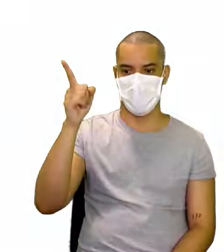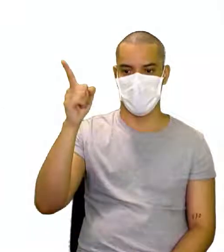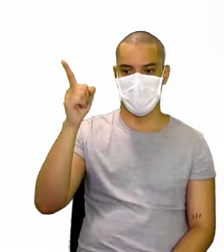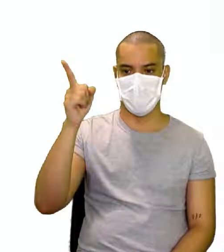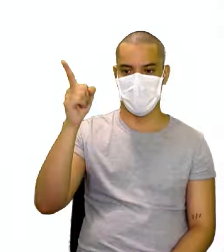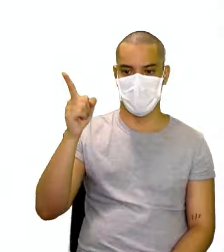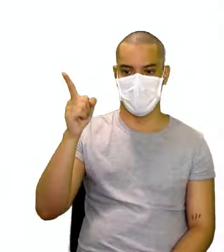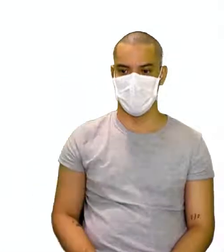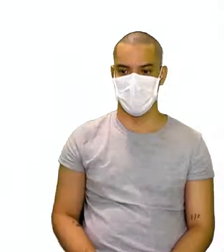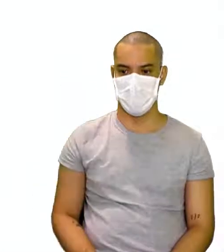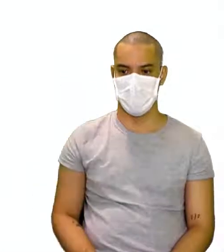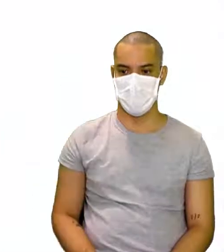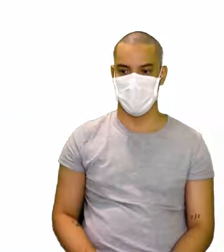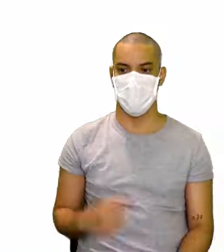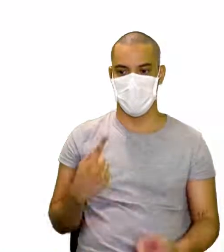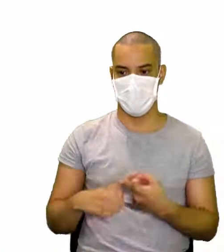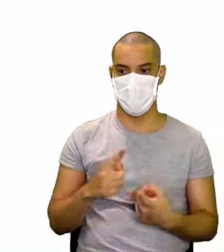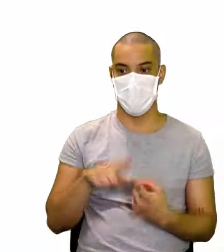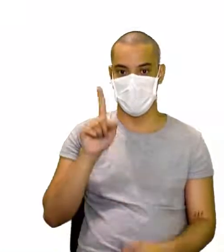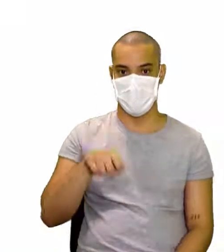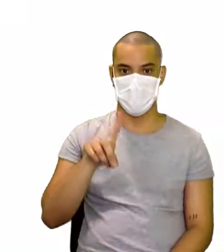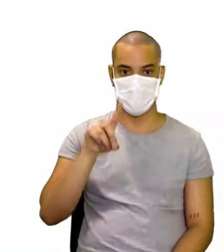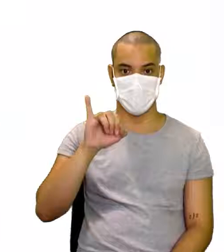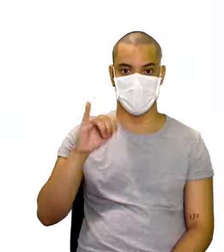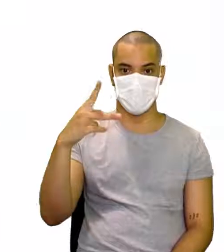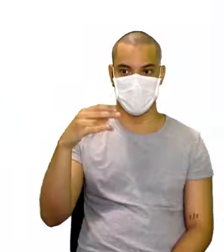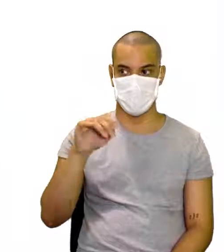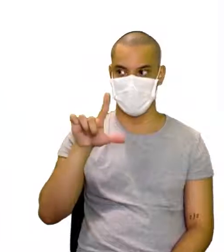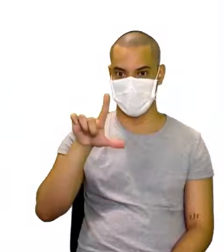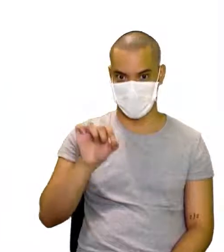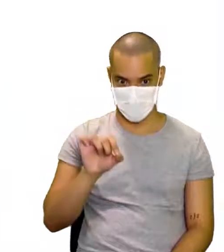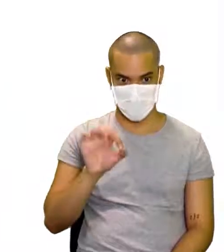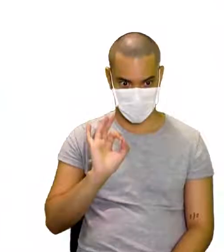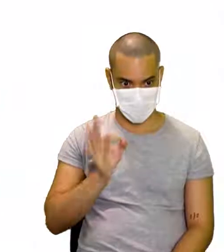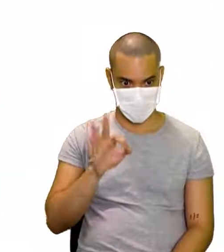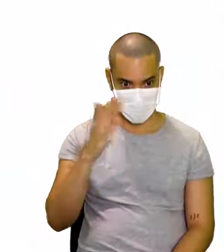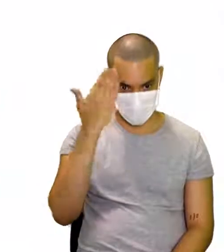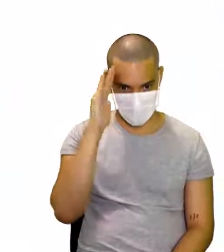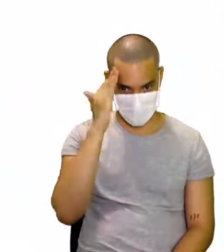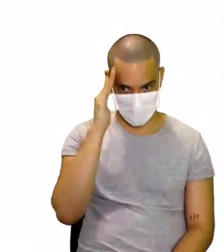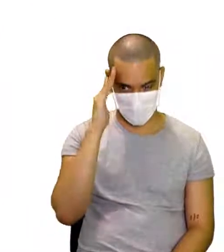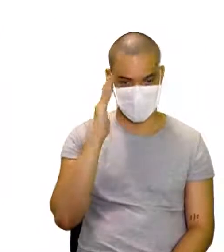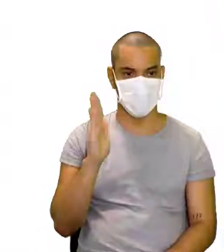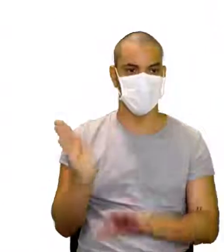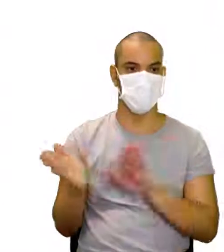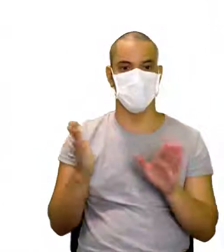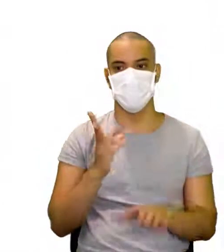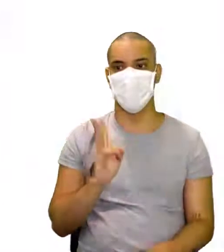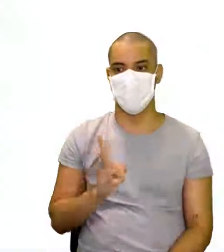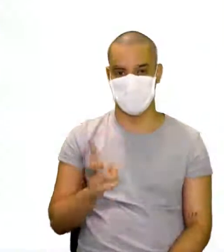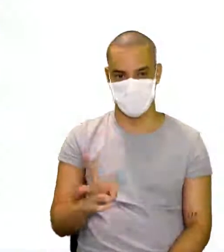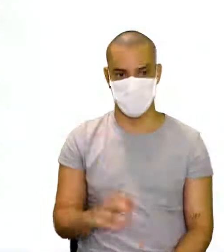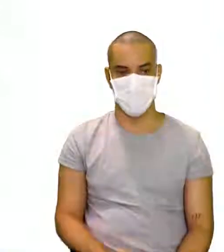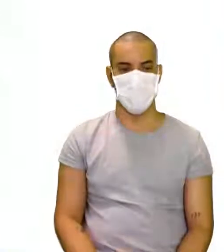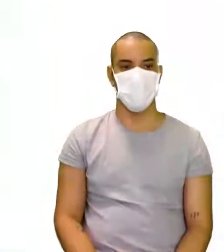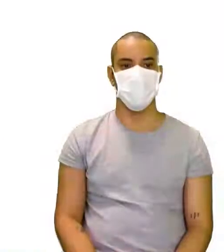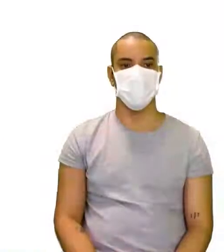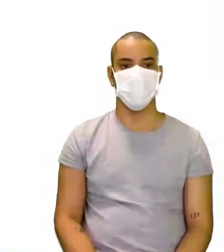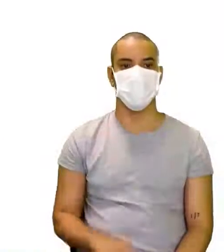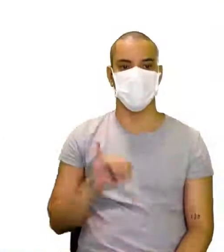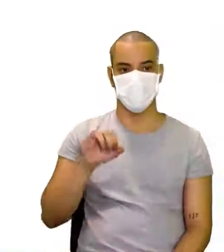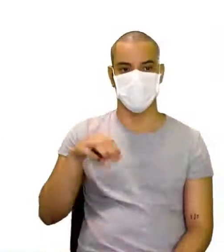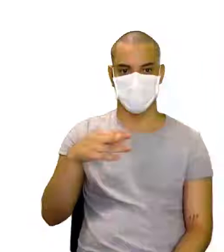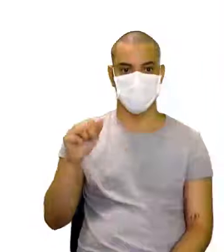dipolo magnético. Entendido isso? Ok? Bom, continuando, olha só. Os ímãs são encontrados